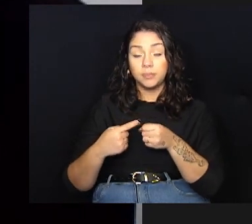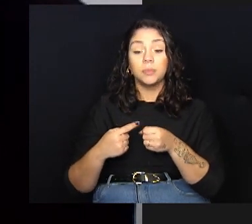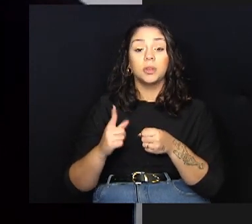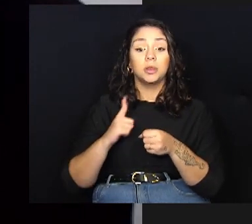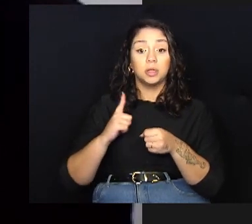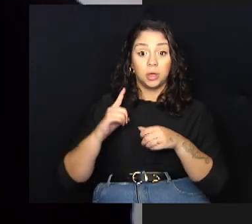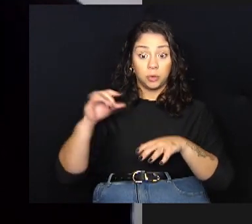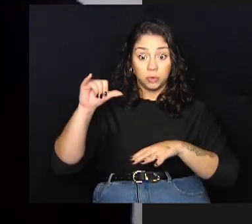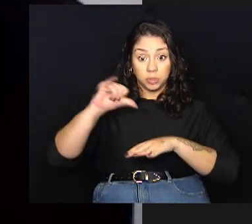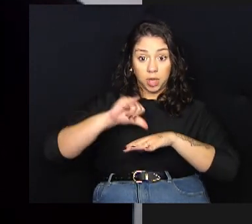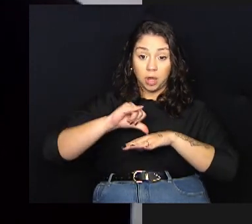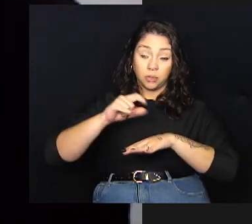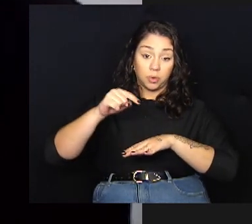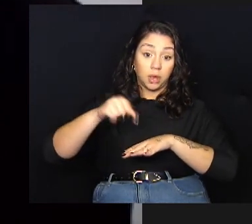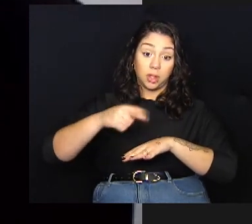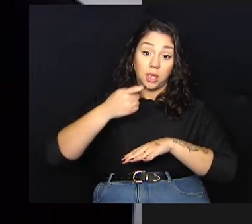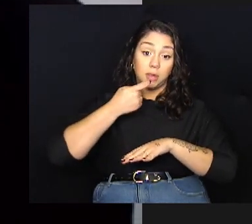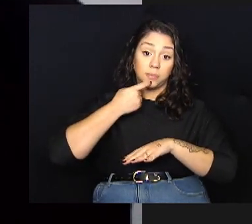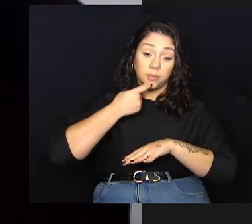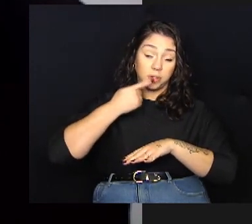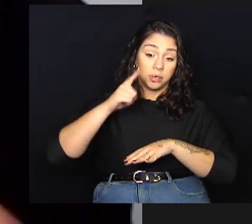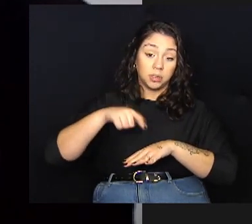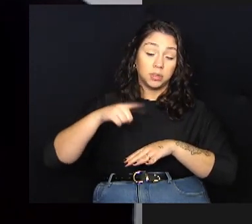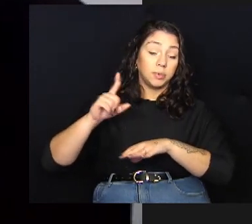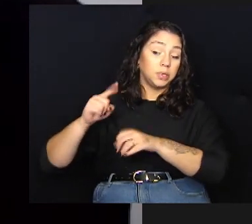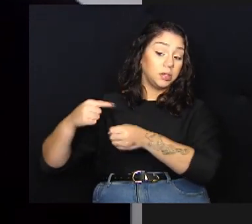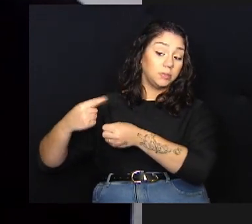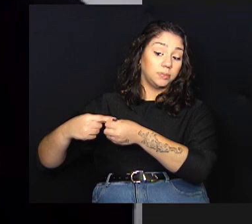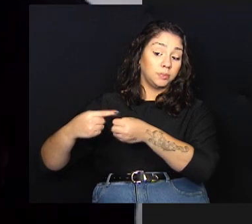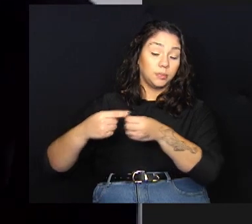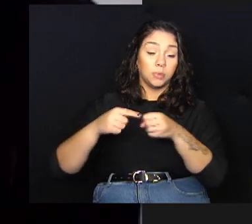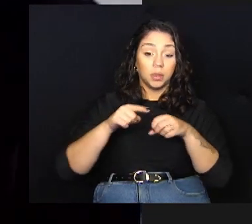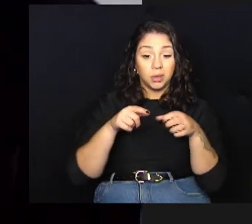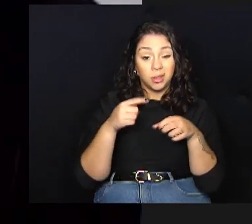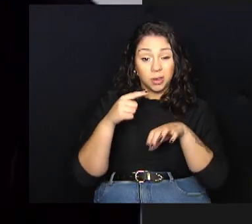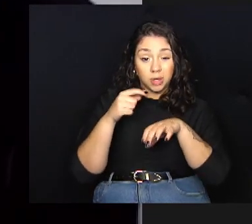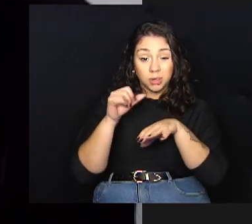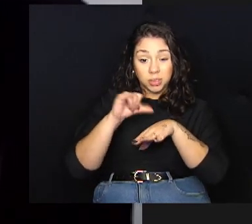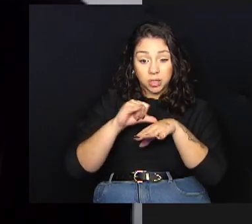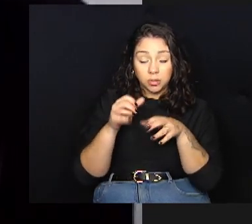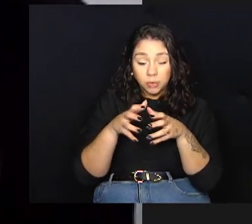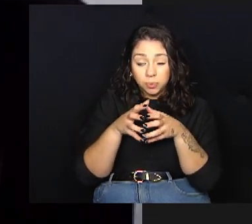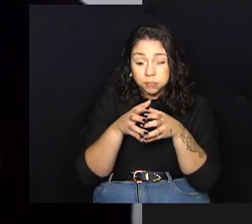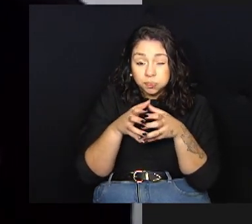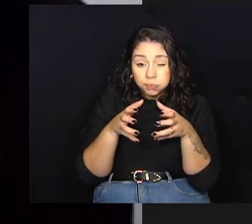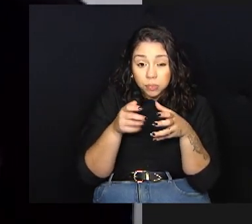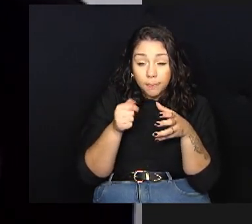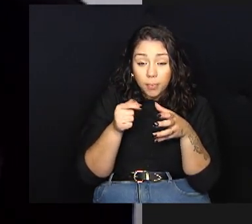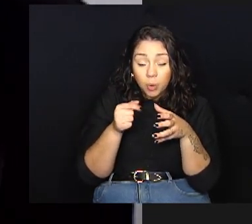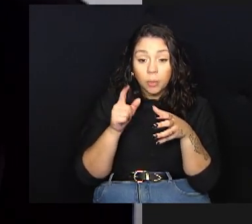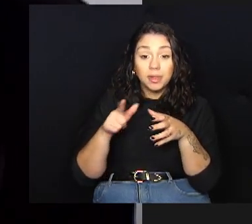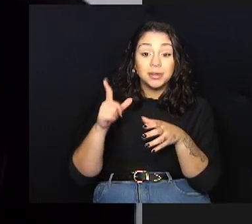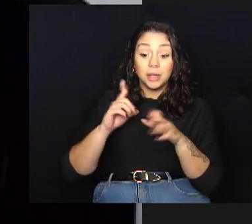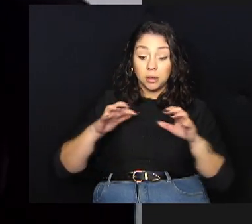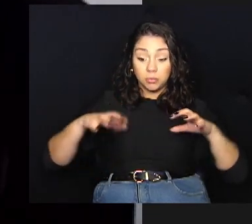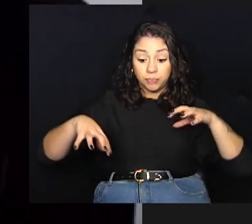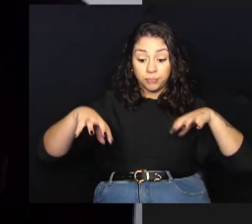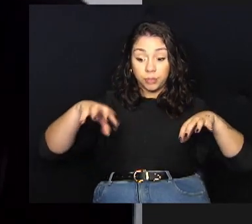que é Campinas crescendo pouco mas a gente tem um entorno é Hortolândia